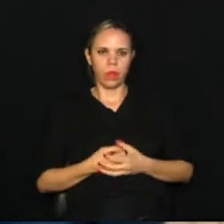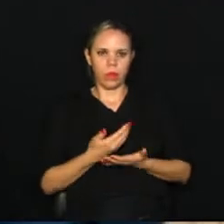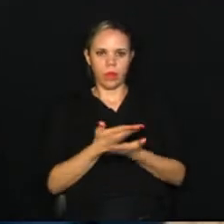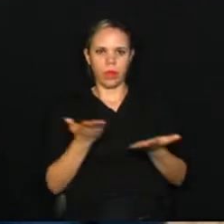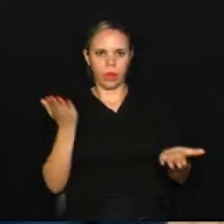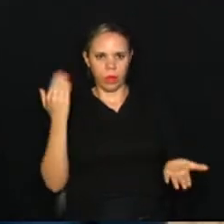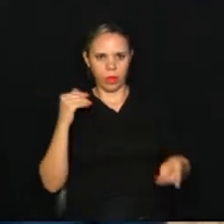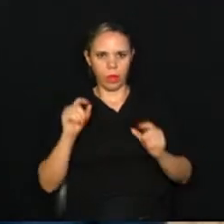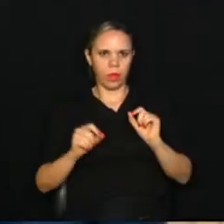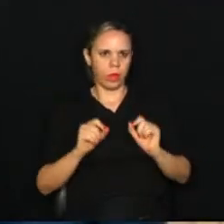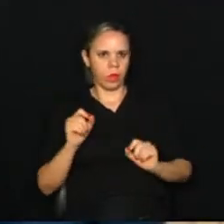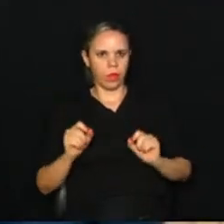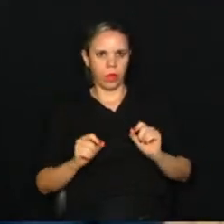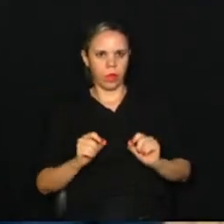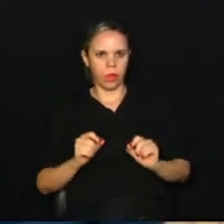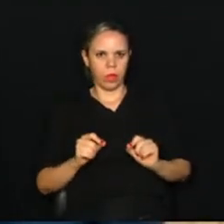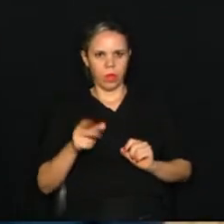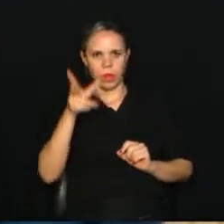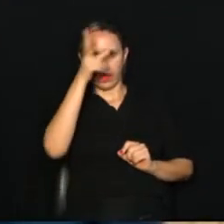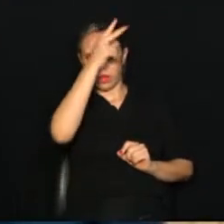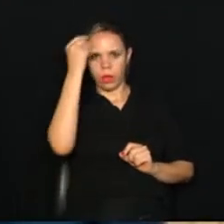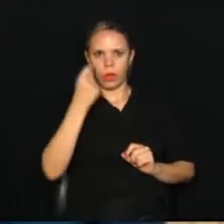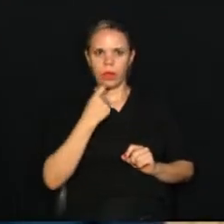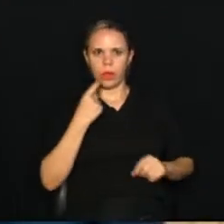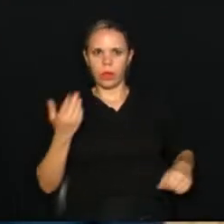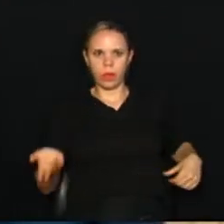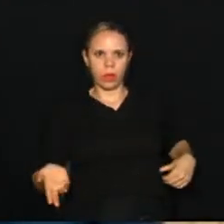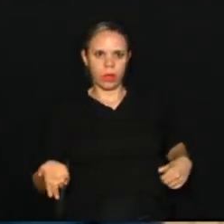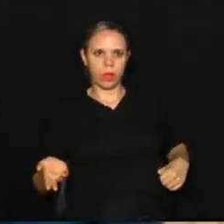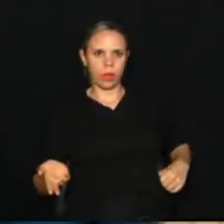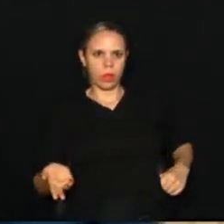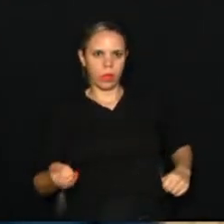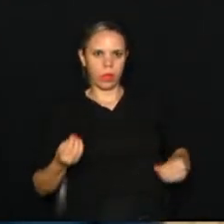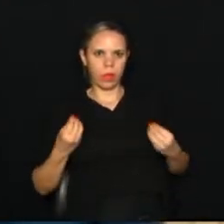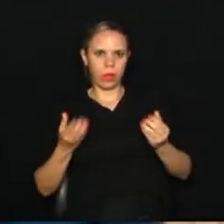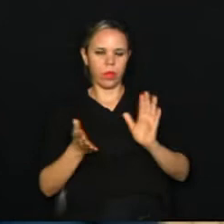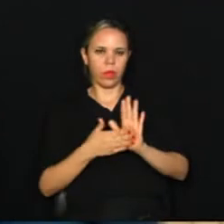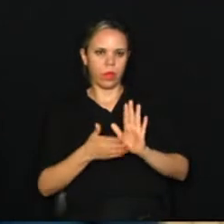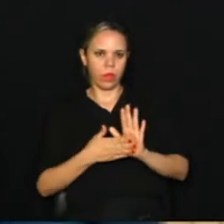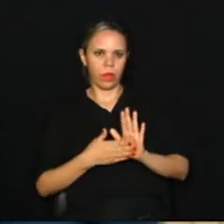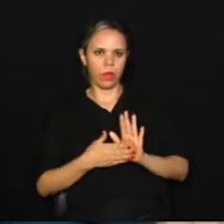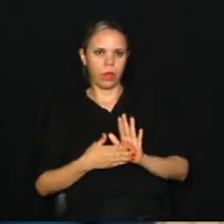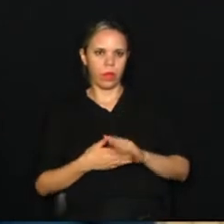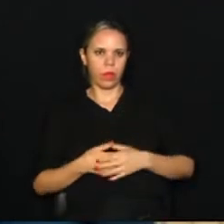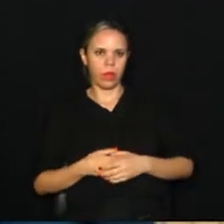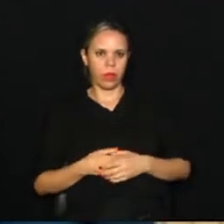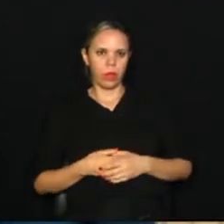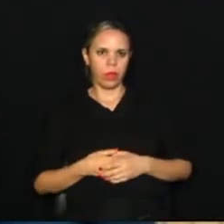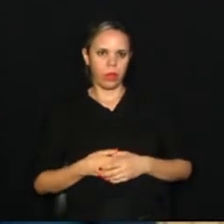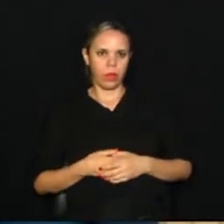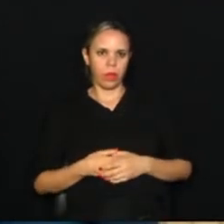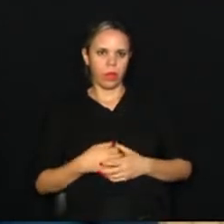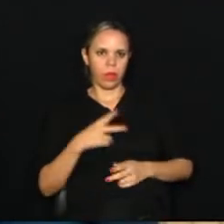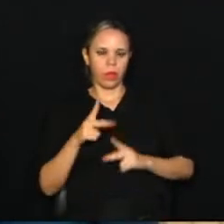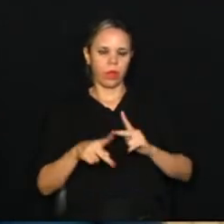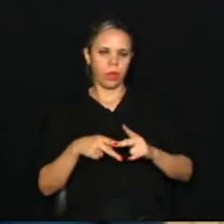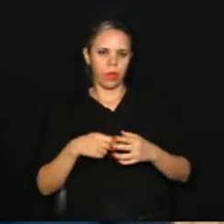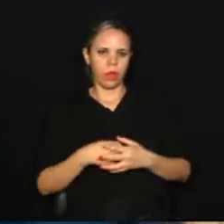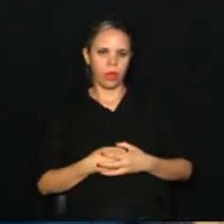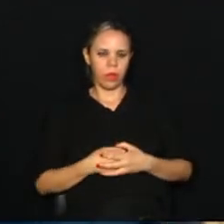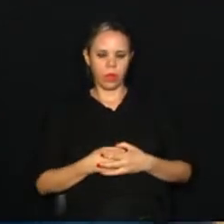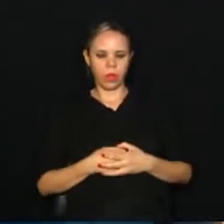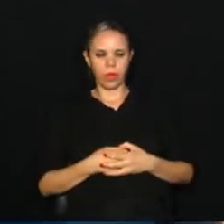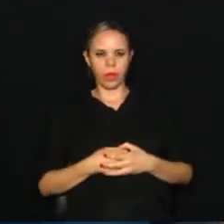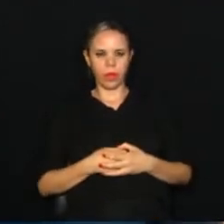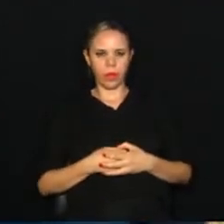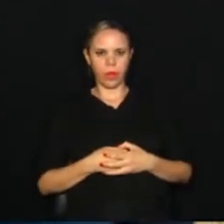sabem que a Prefeitura de Campinas, ela oferece para os seus cidadãos